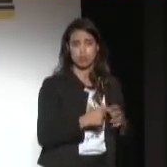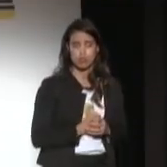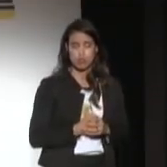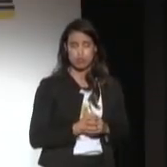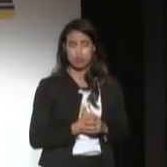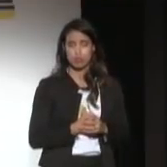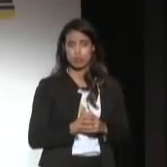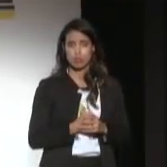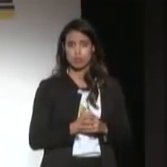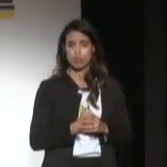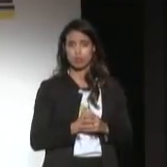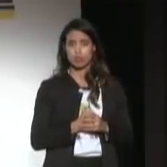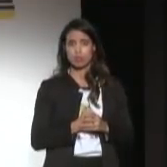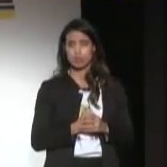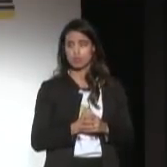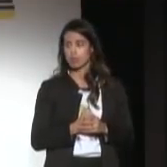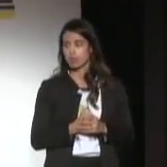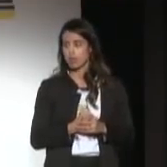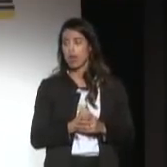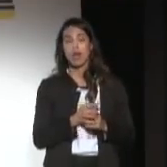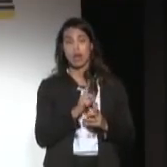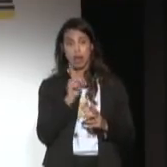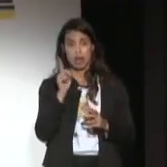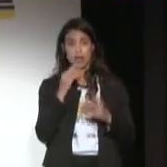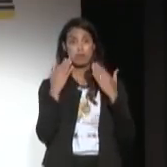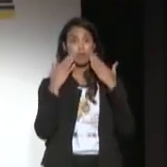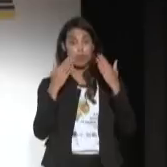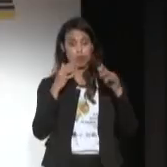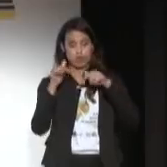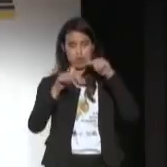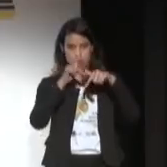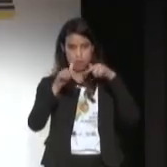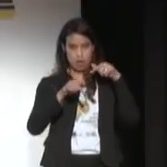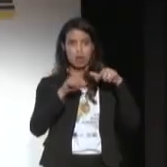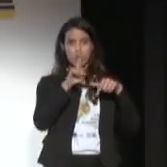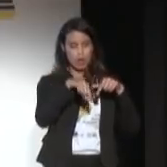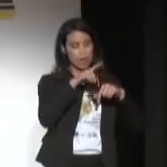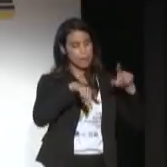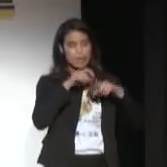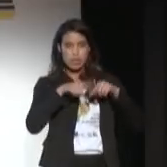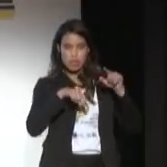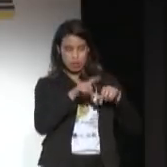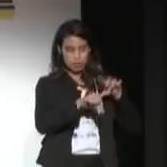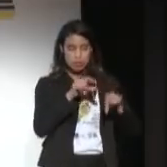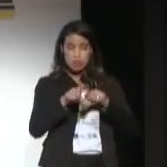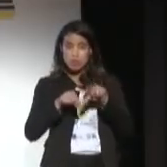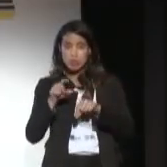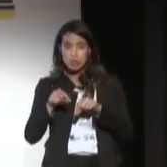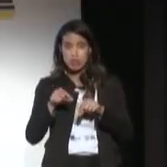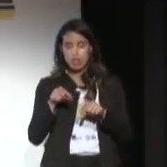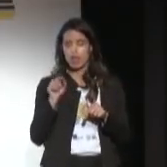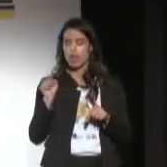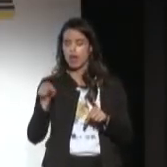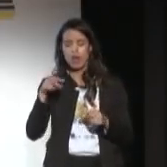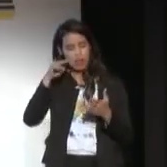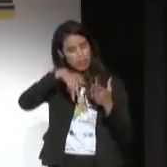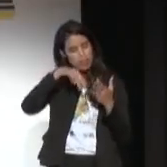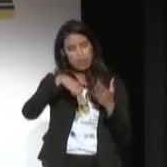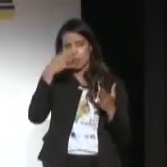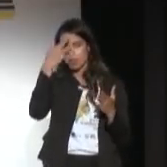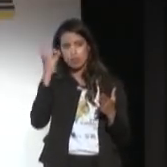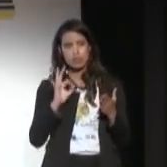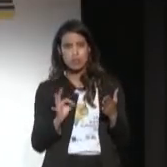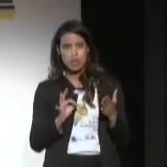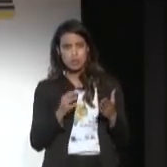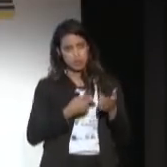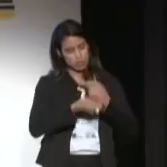exigindo? E aqui tem um trabalho, uma seleção de material que eu acabei fazendo com eles. Quem não sabe ler? Ler sobre